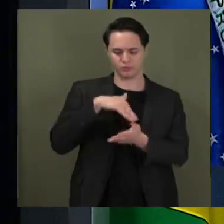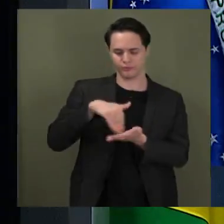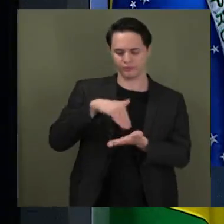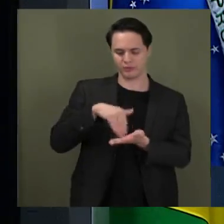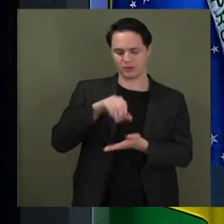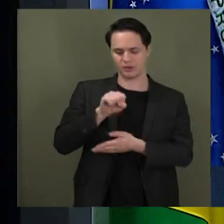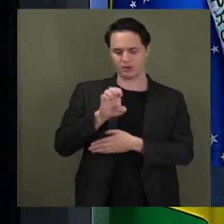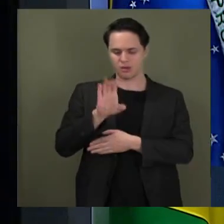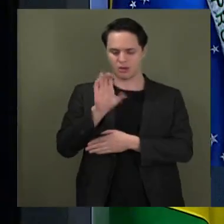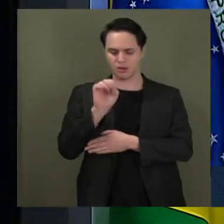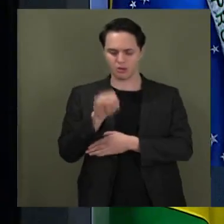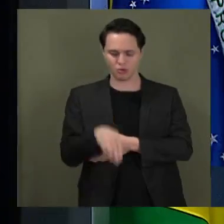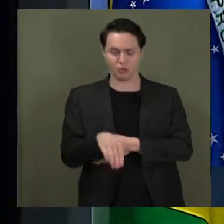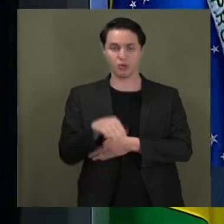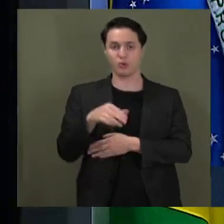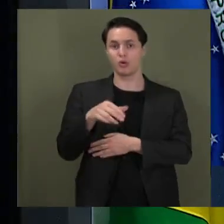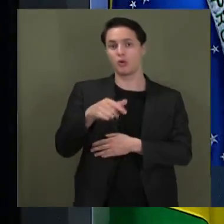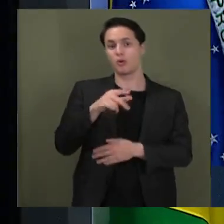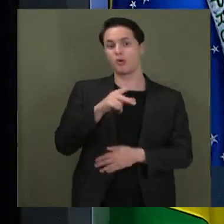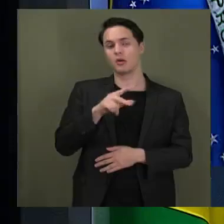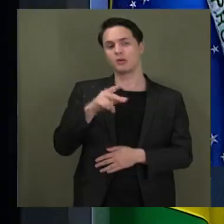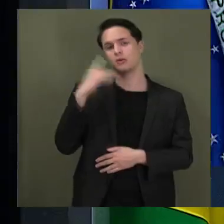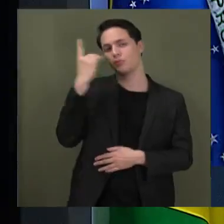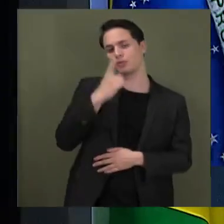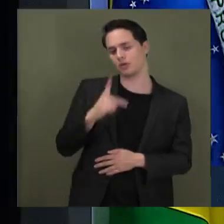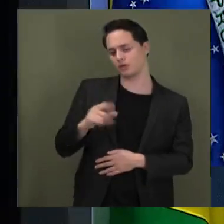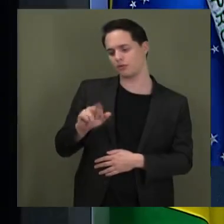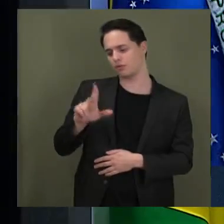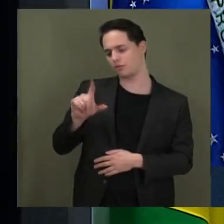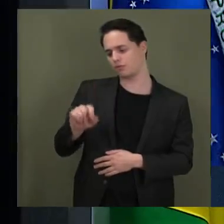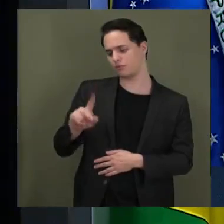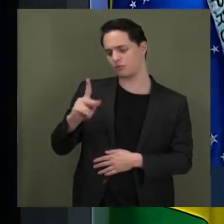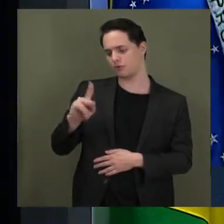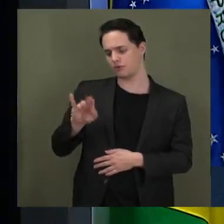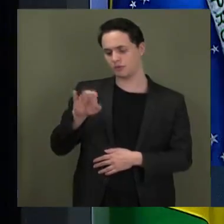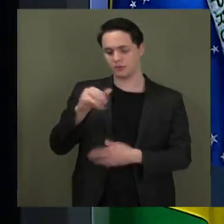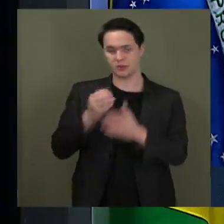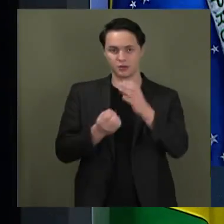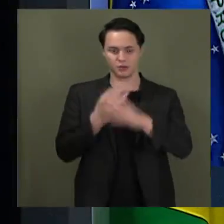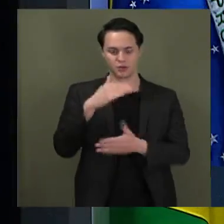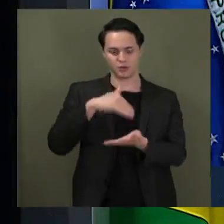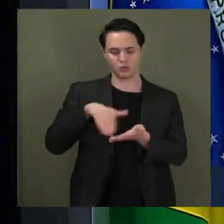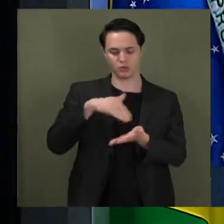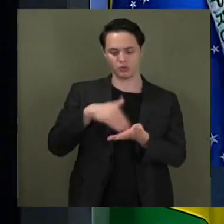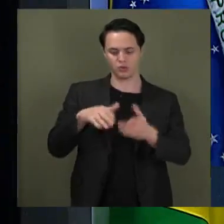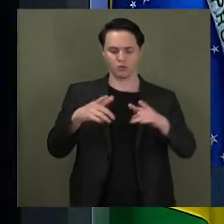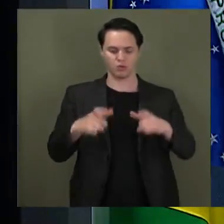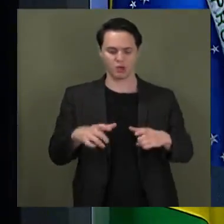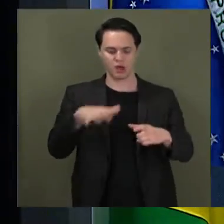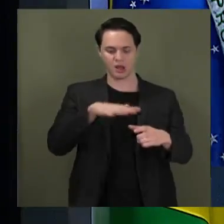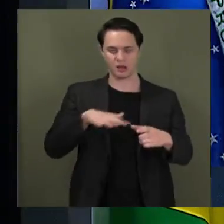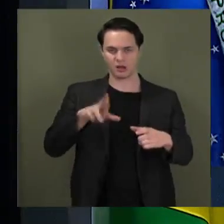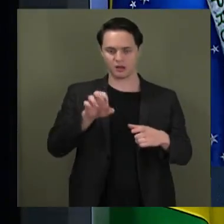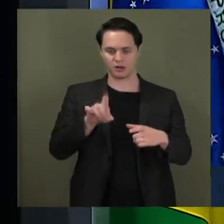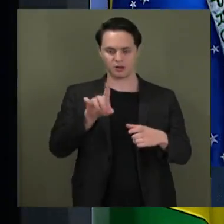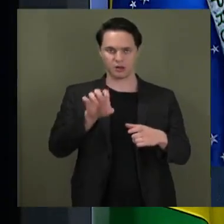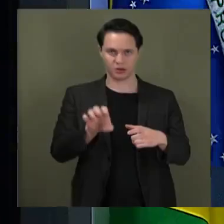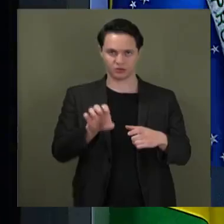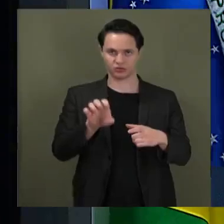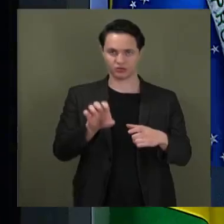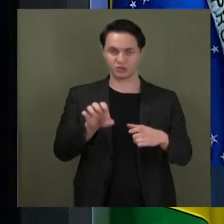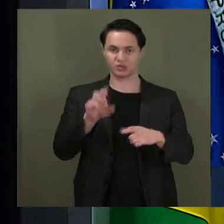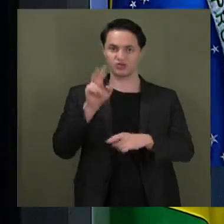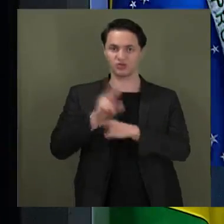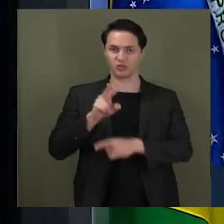pelo ex-deputado Paulo Pimenta, do PT, criou no âmbito da secretaria uma rede, entre aspas, rede